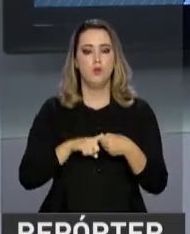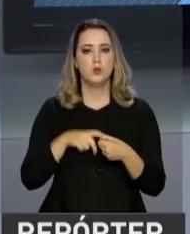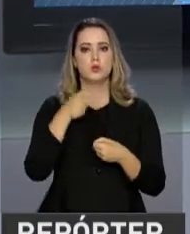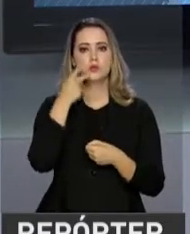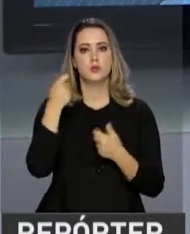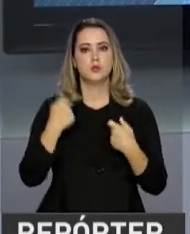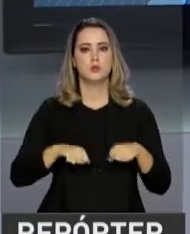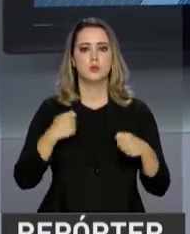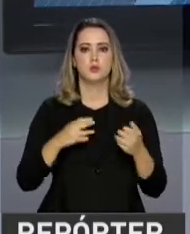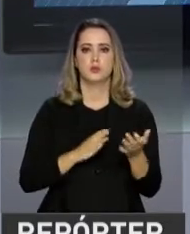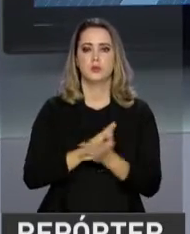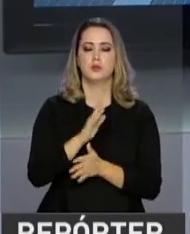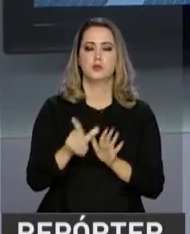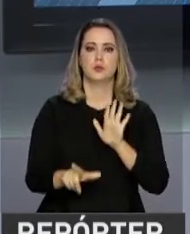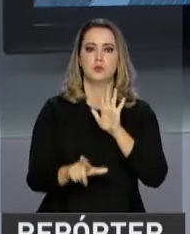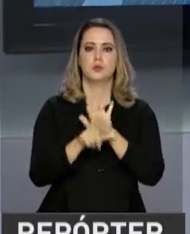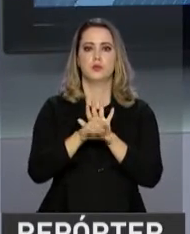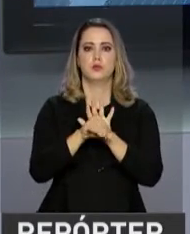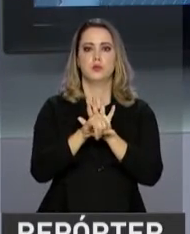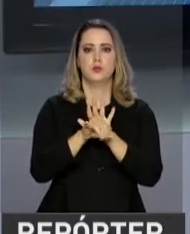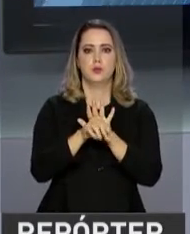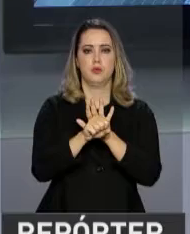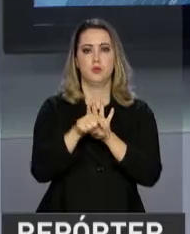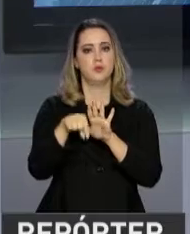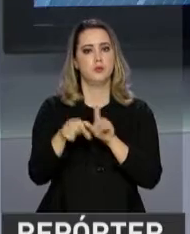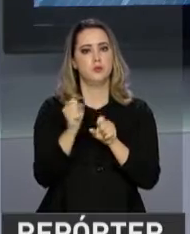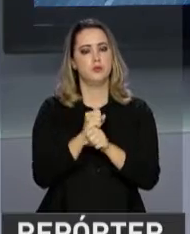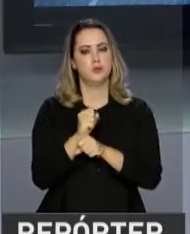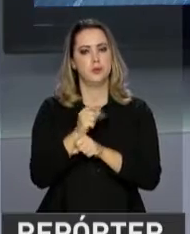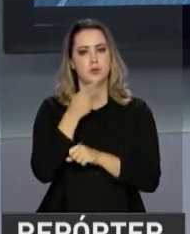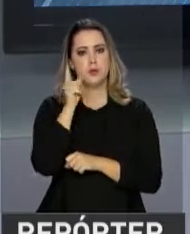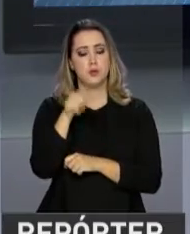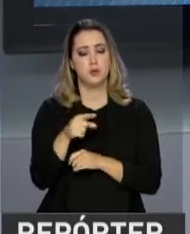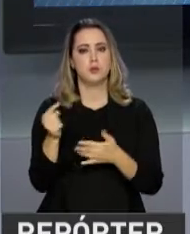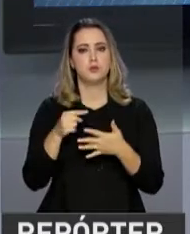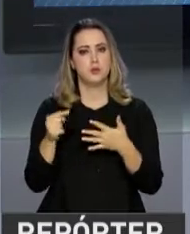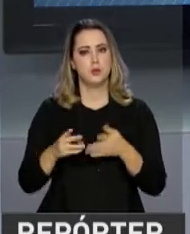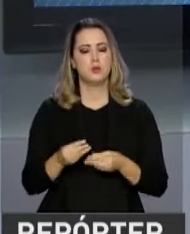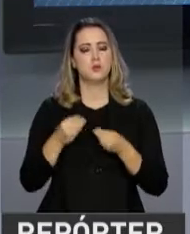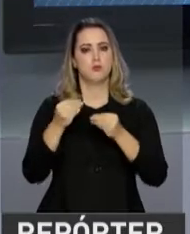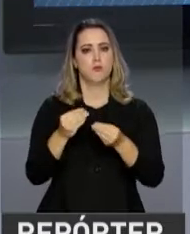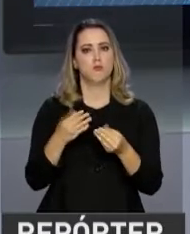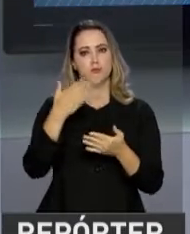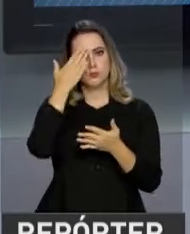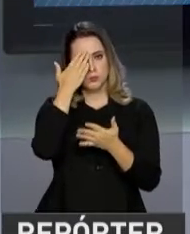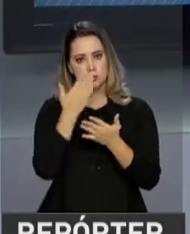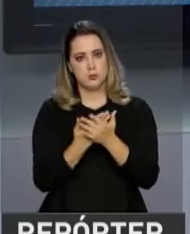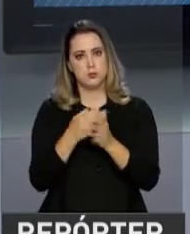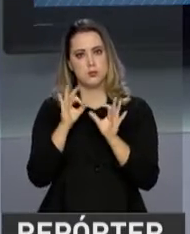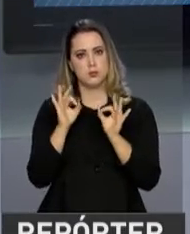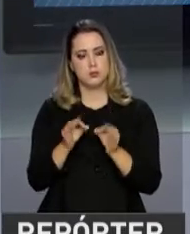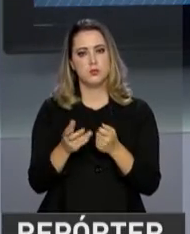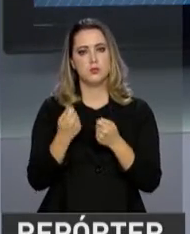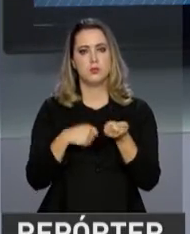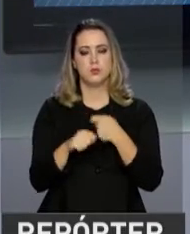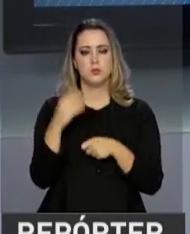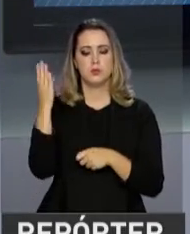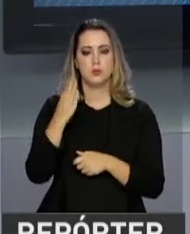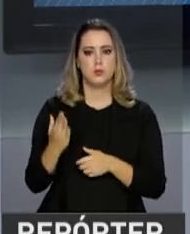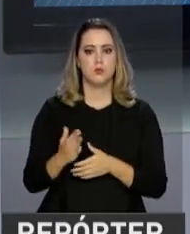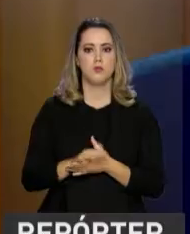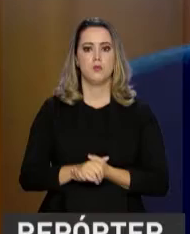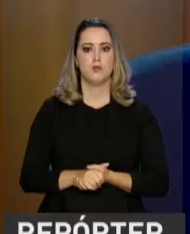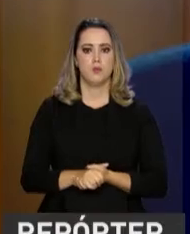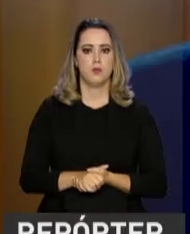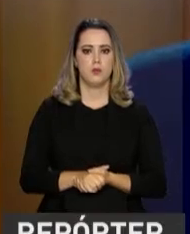a necessidade da aprovação da reforma ainda este ano segundo ele a medida vai dar mais confiança e solidez da economia brasileira